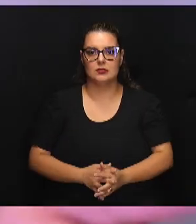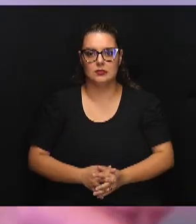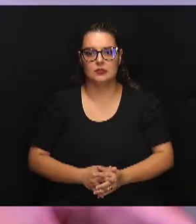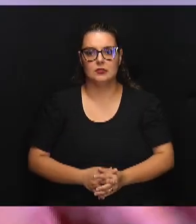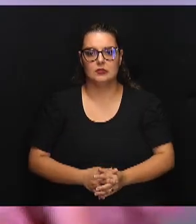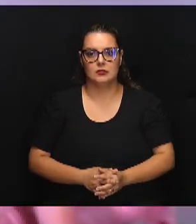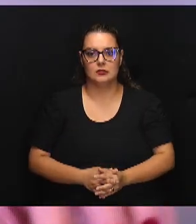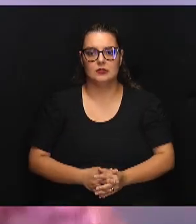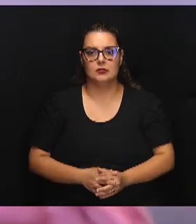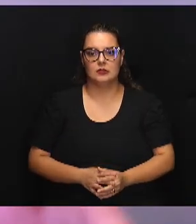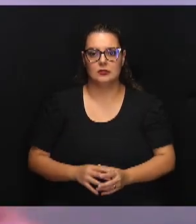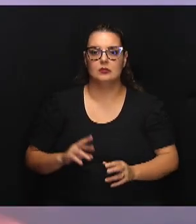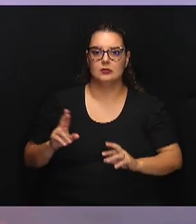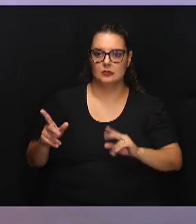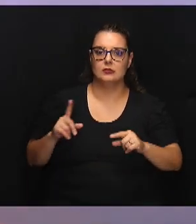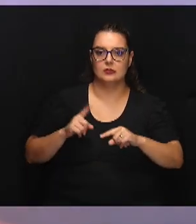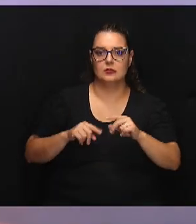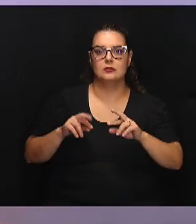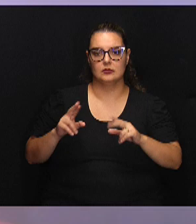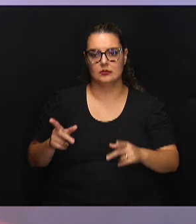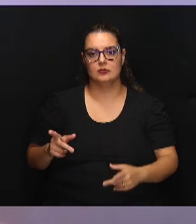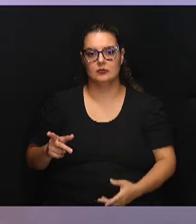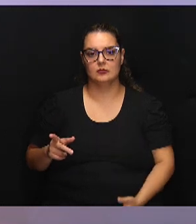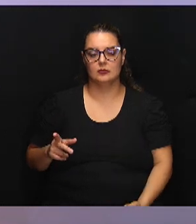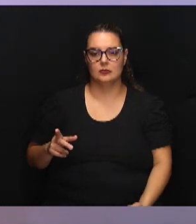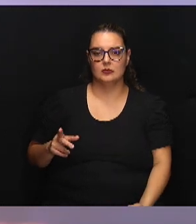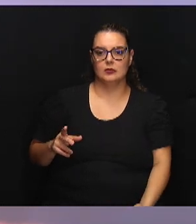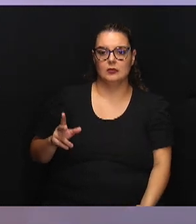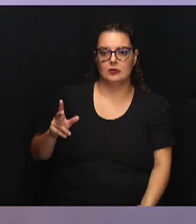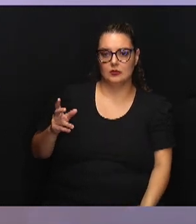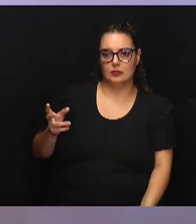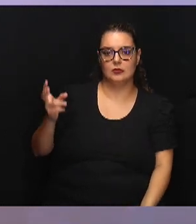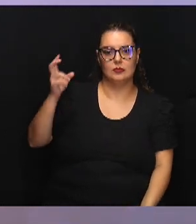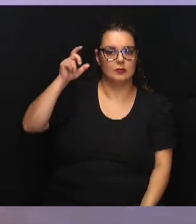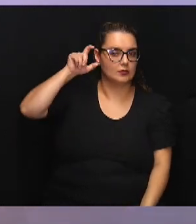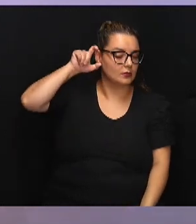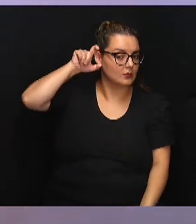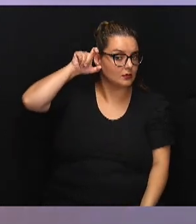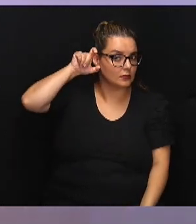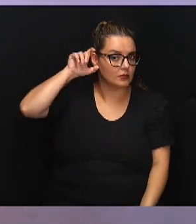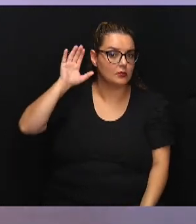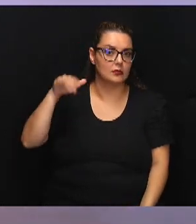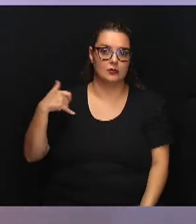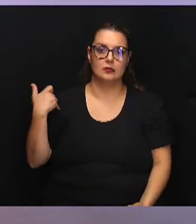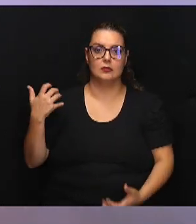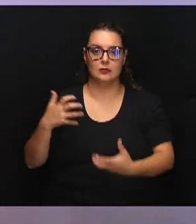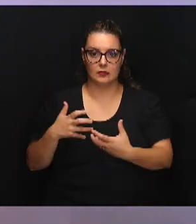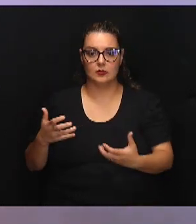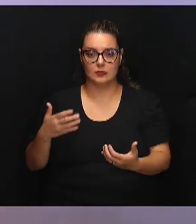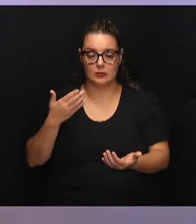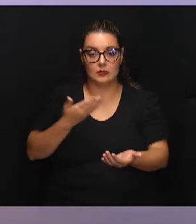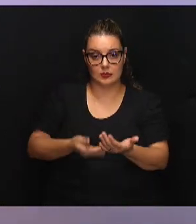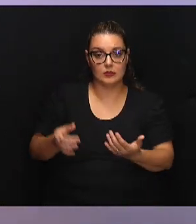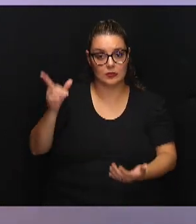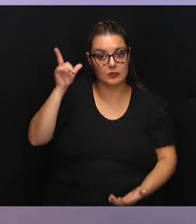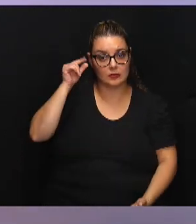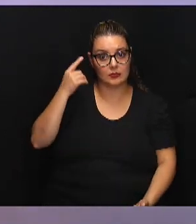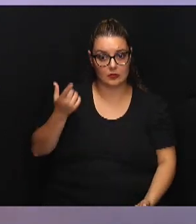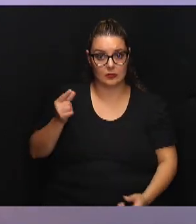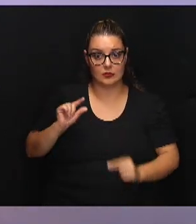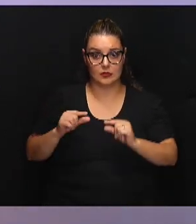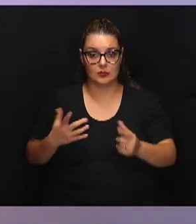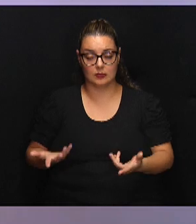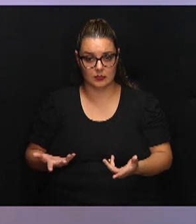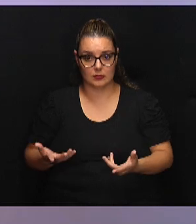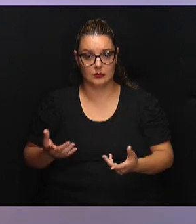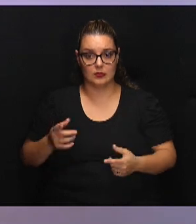São aparelhos diferentes, né? O aparelho de audição que eu coloco quando eu fico mais velha, que eu vou perdendo a audição aos poucos, e aí depende